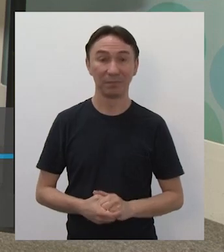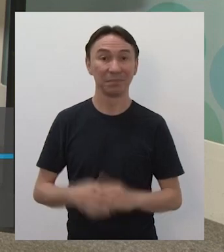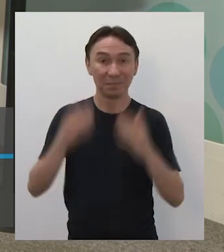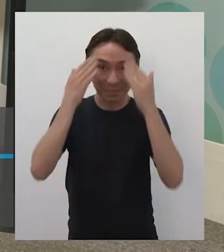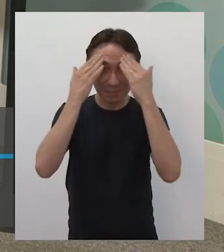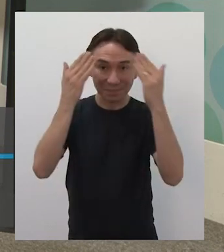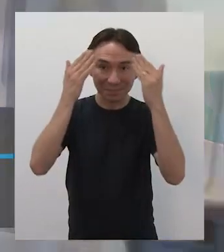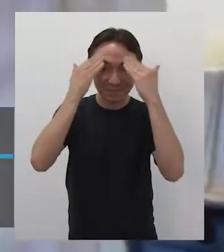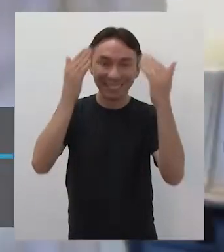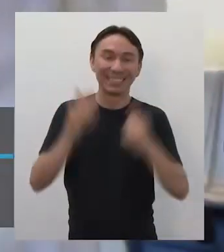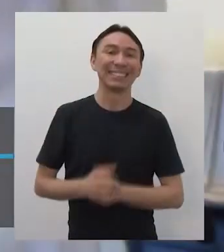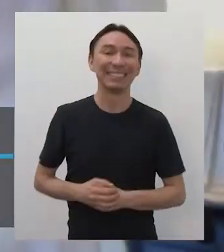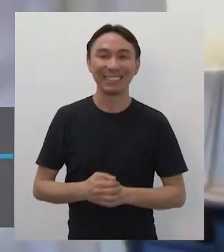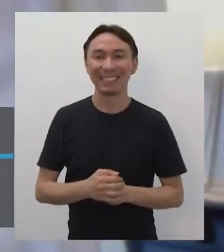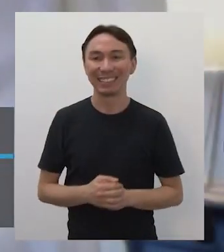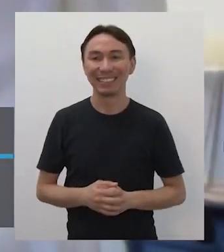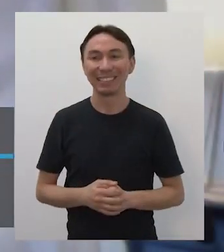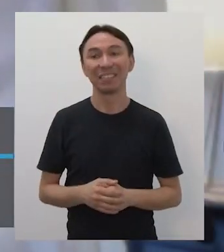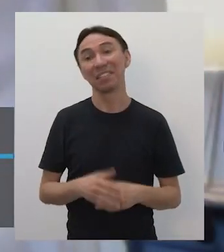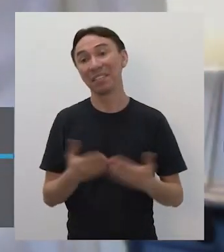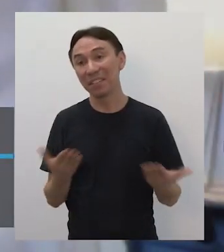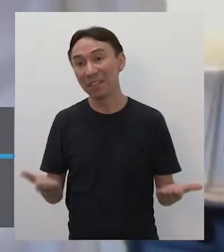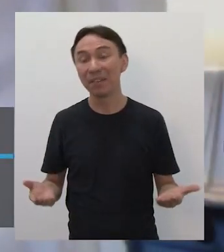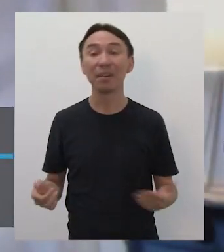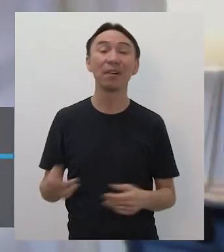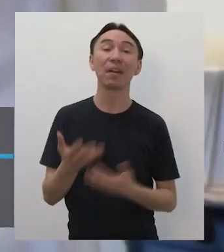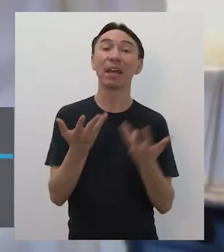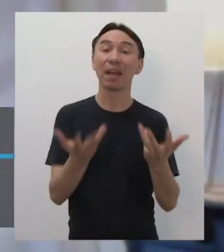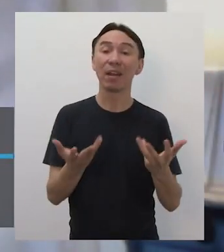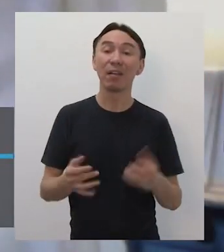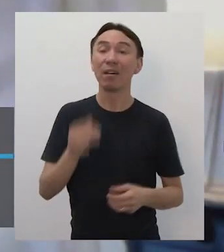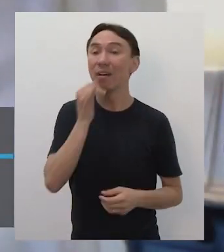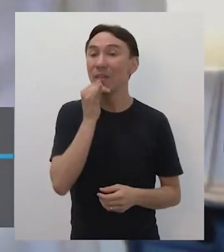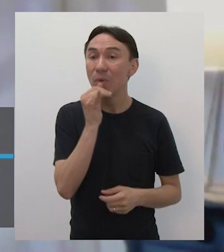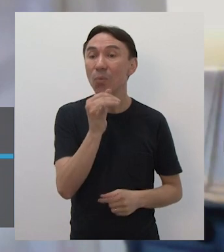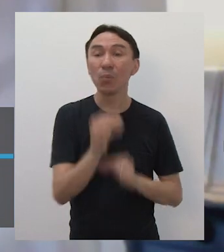Obrigada, Taninha. Na verdade, eu queria trazer assim,